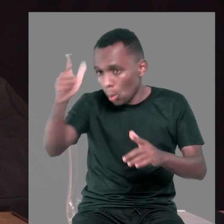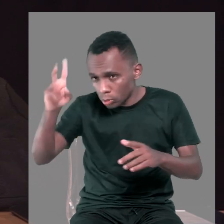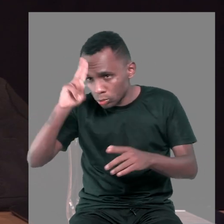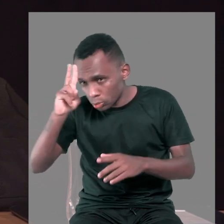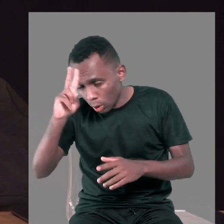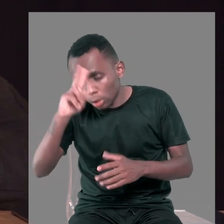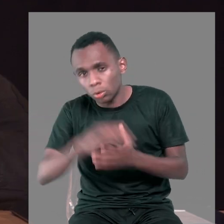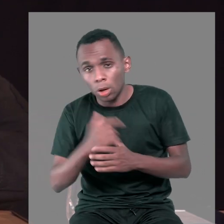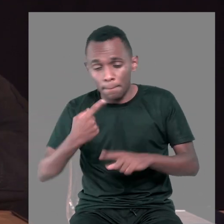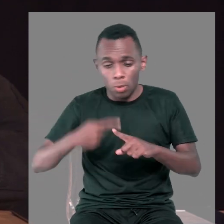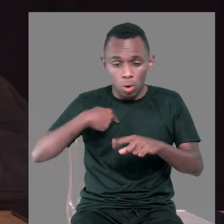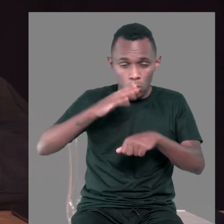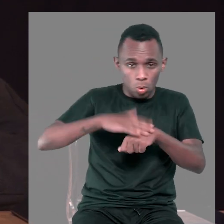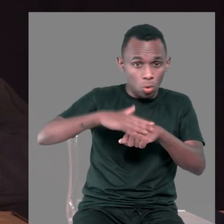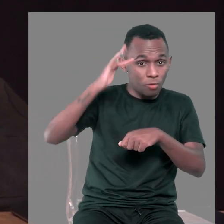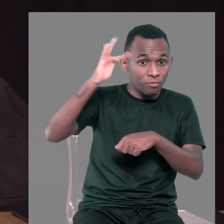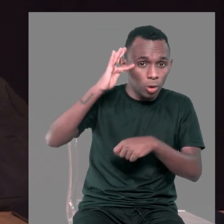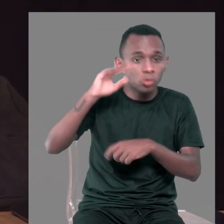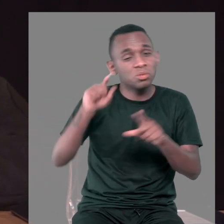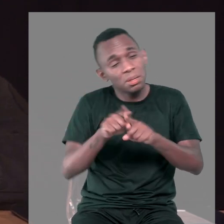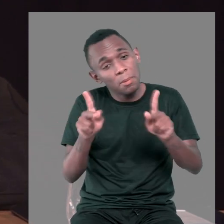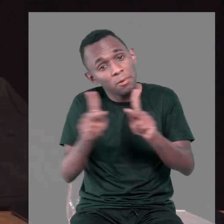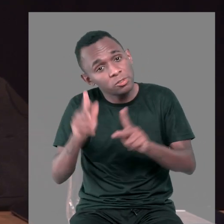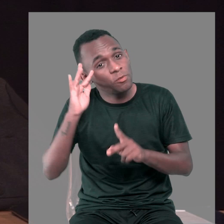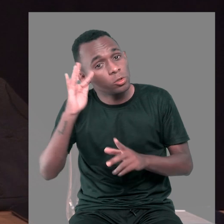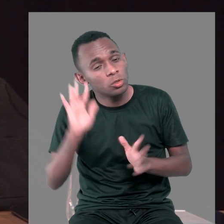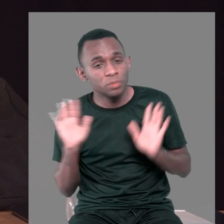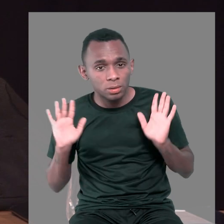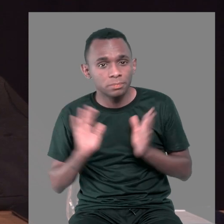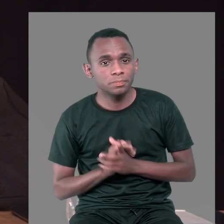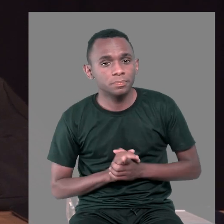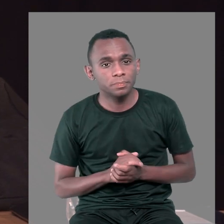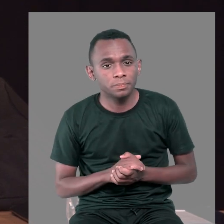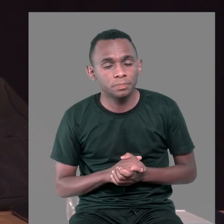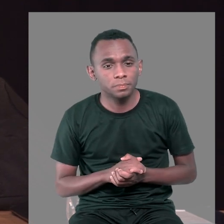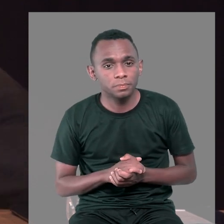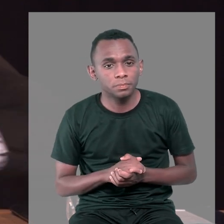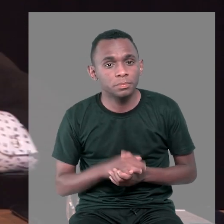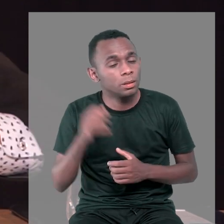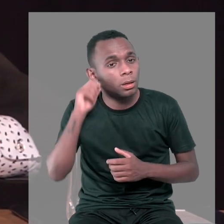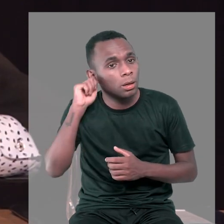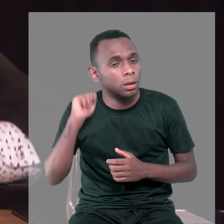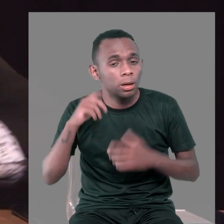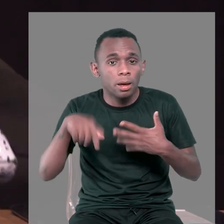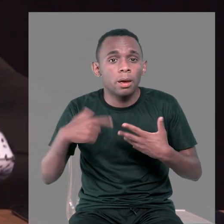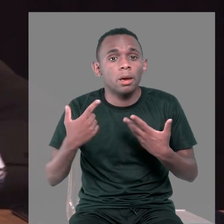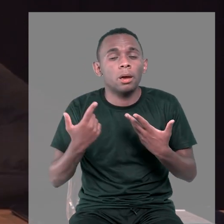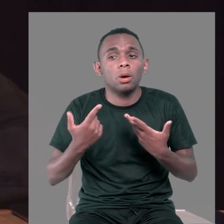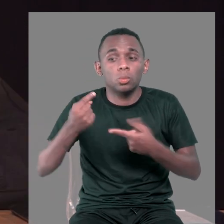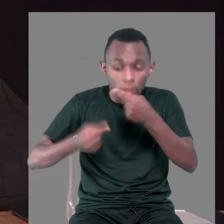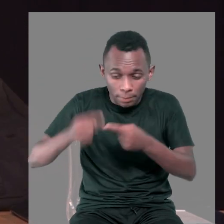justamente a contraposição, mais do que contraposição, a oposição mesmo entre